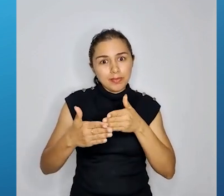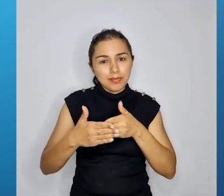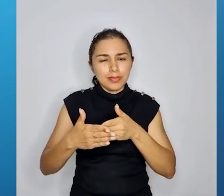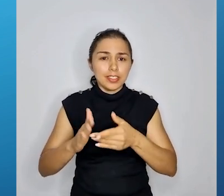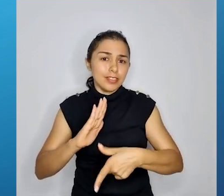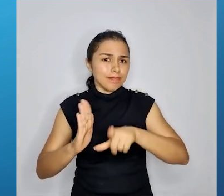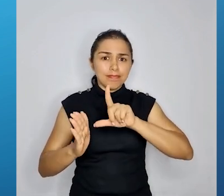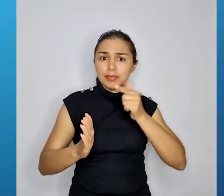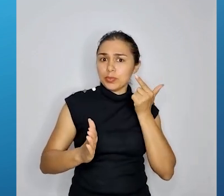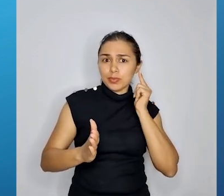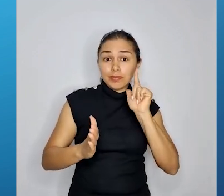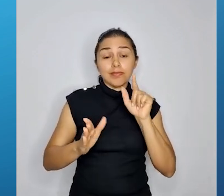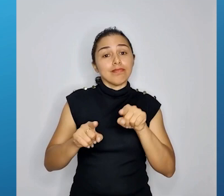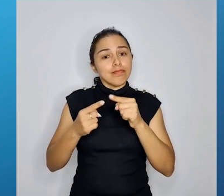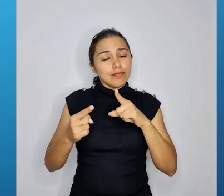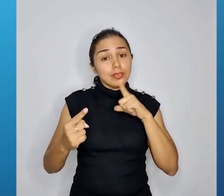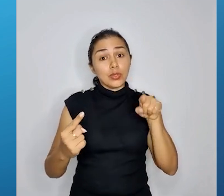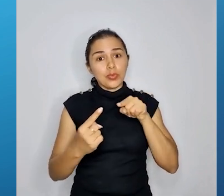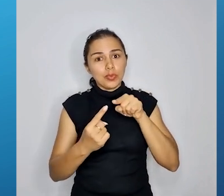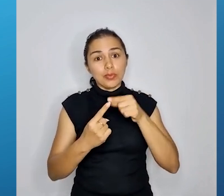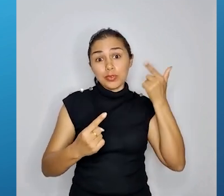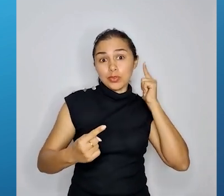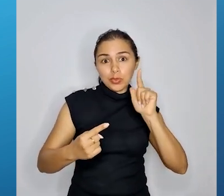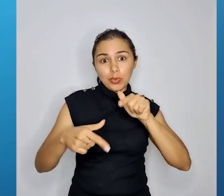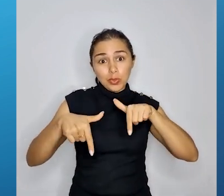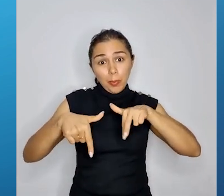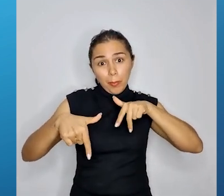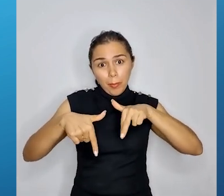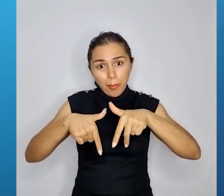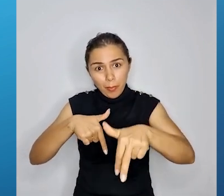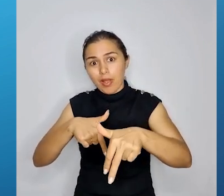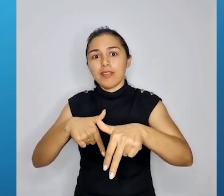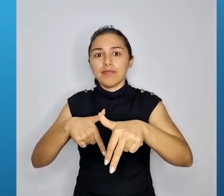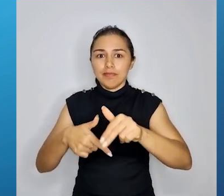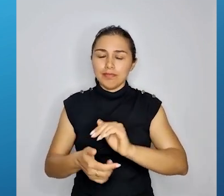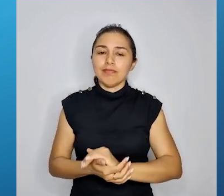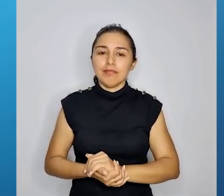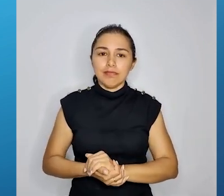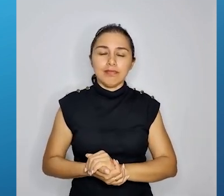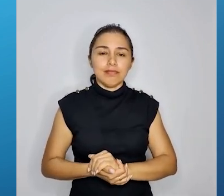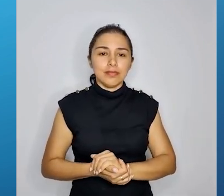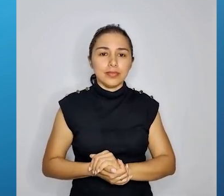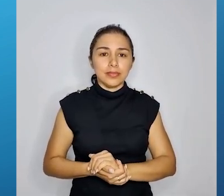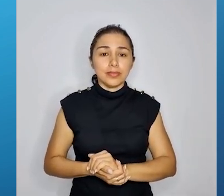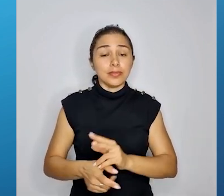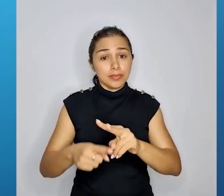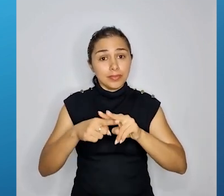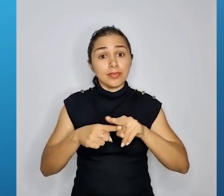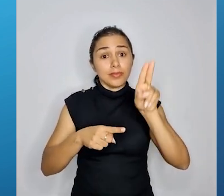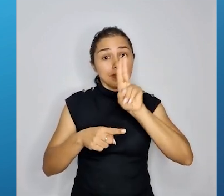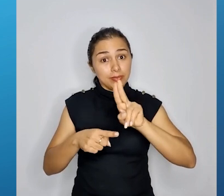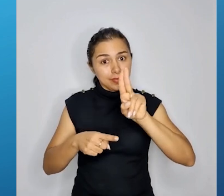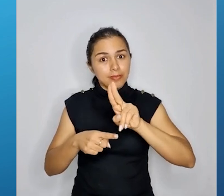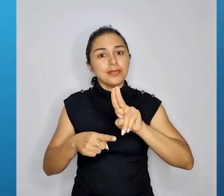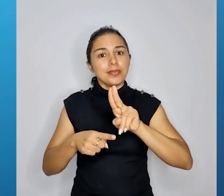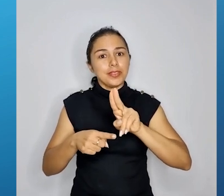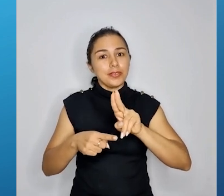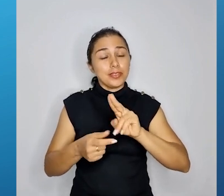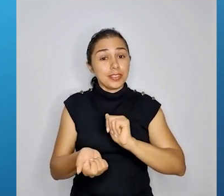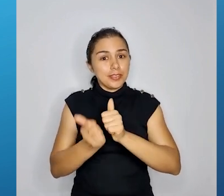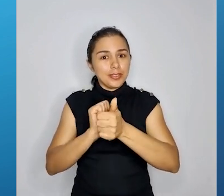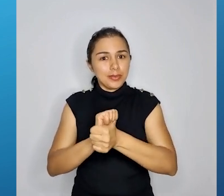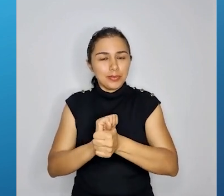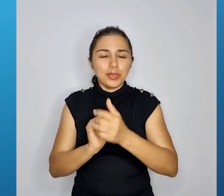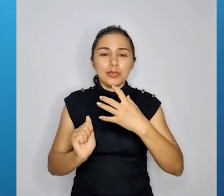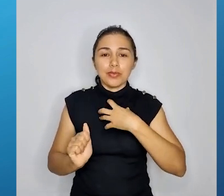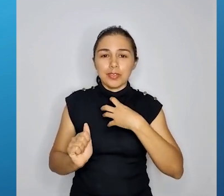ele não conseguiu desenvolver em provas anteriores. E aí eles utilizam essas provas como